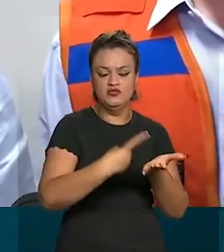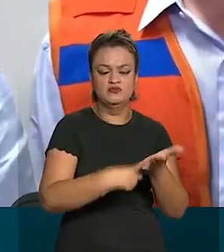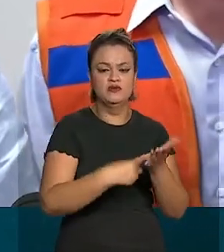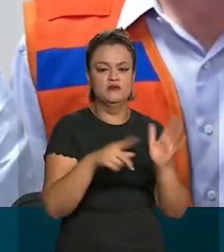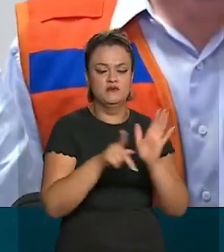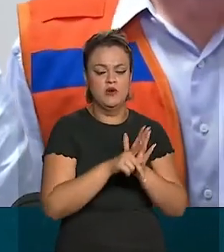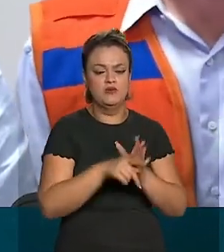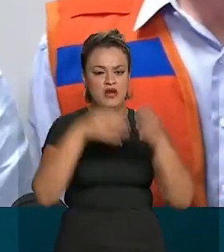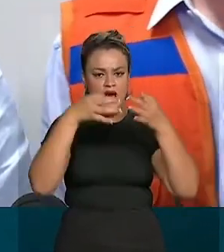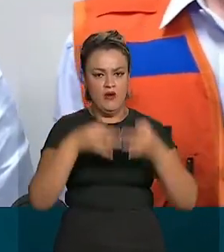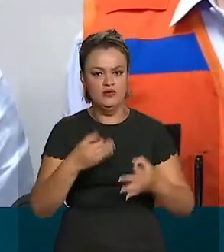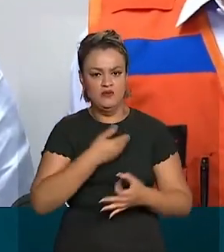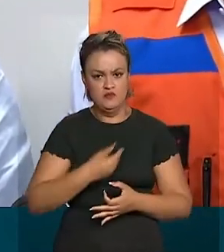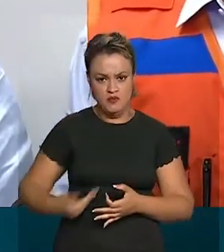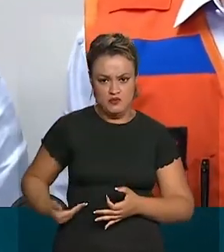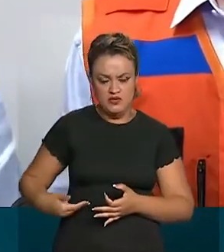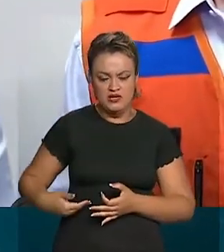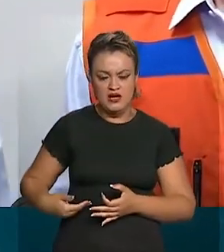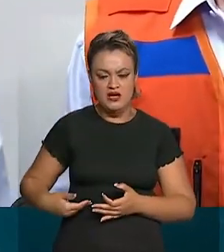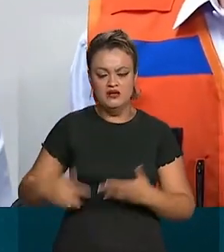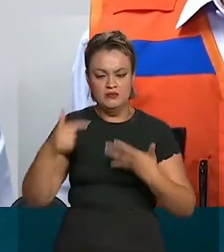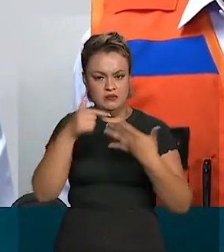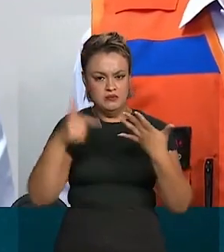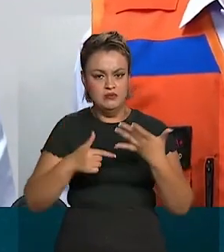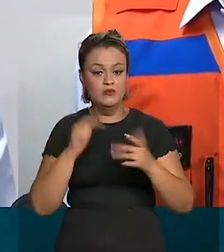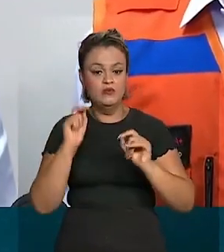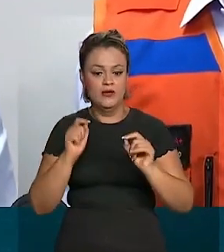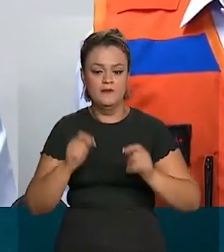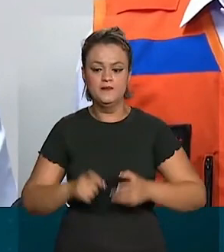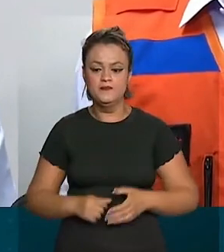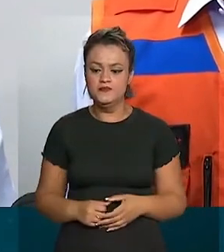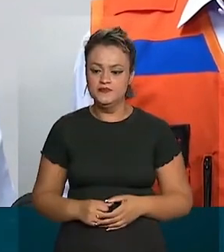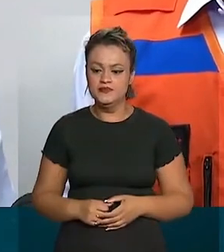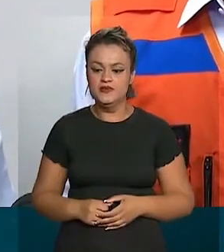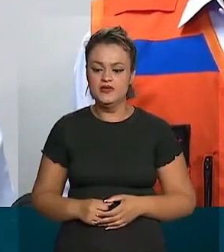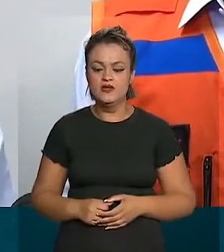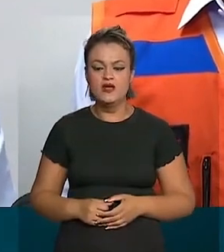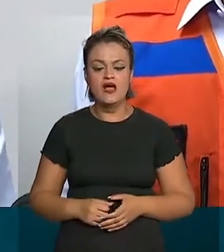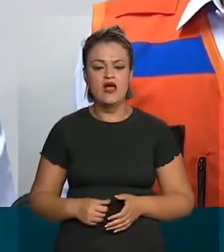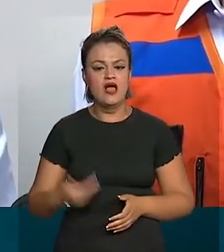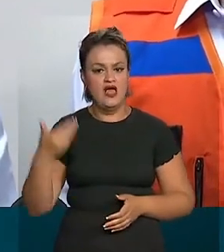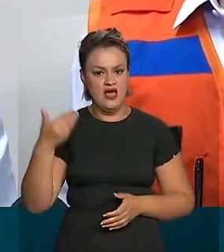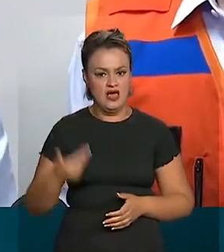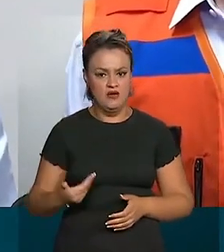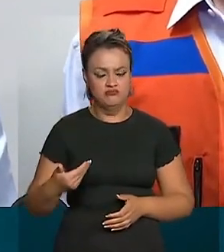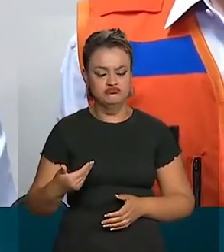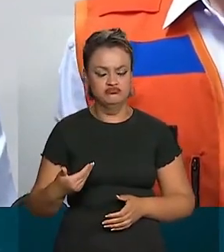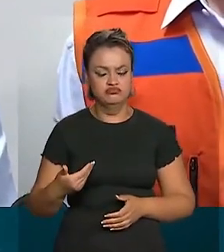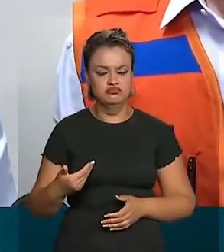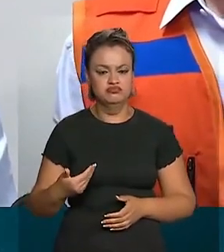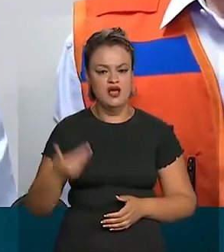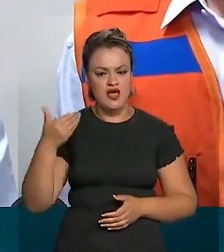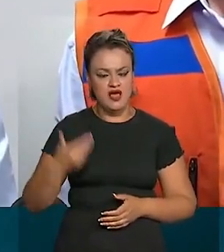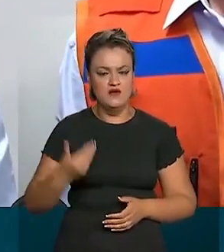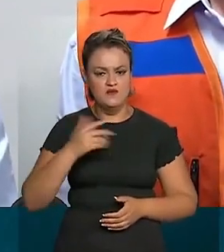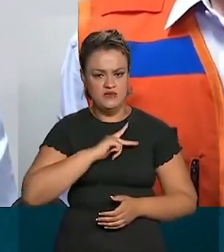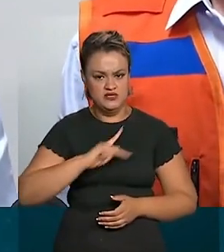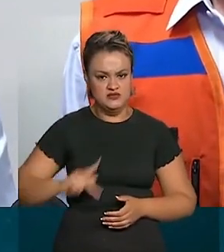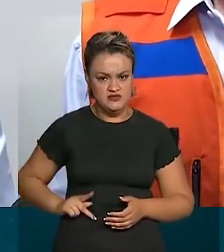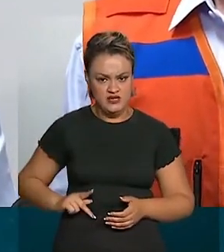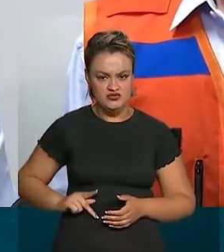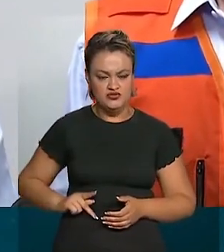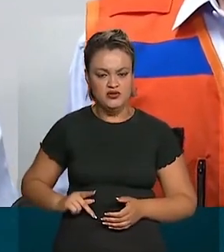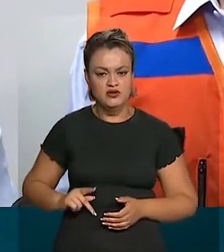pública nos termos em que especifica. O Presidente da República, no uso da atribuição que